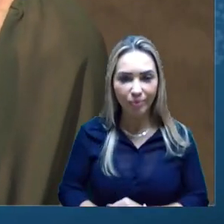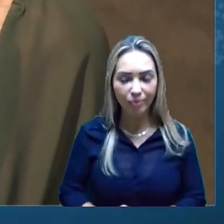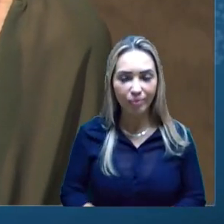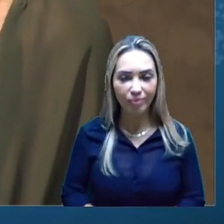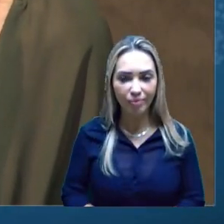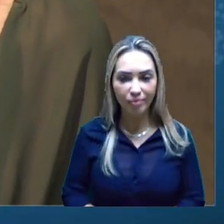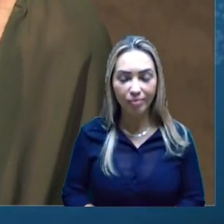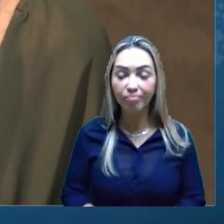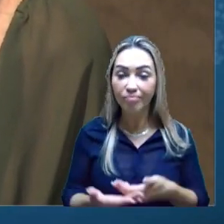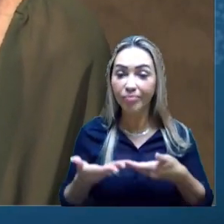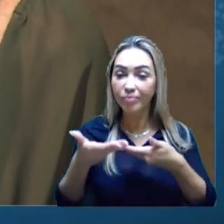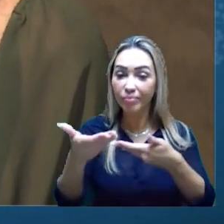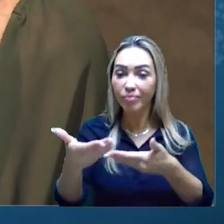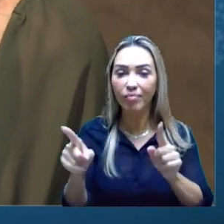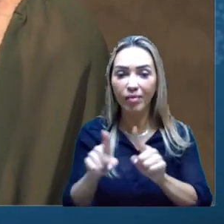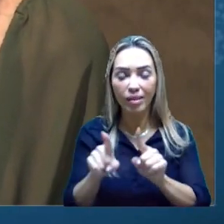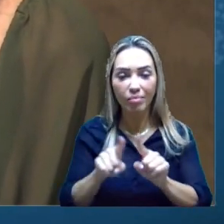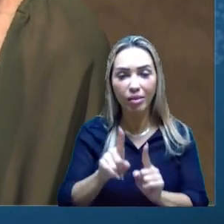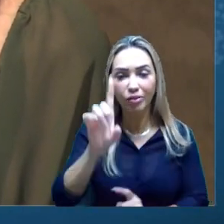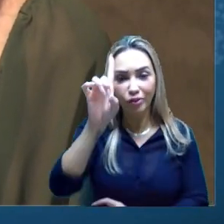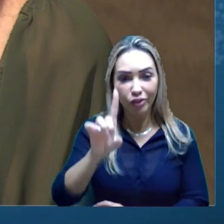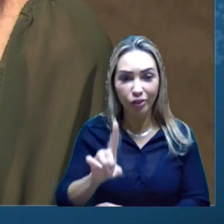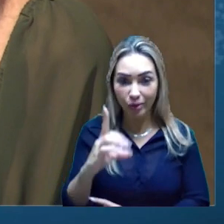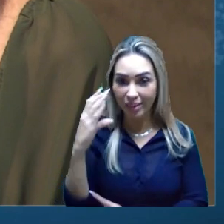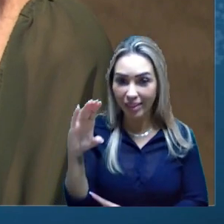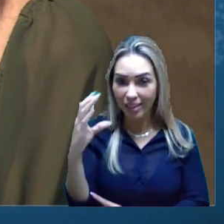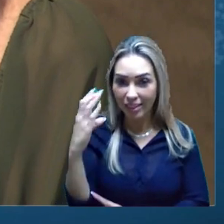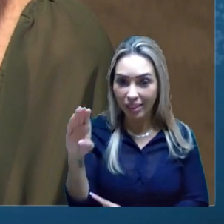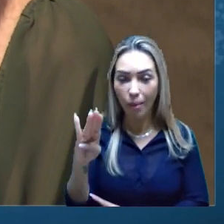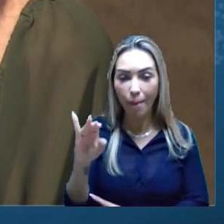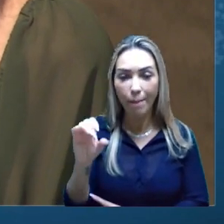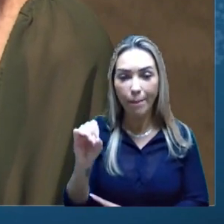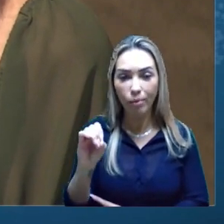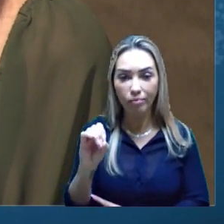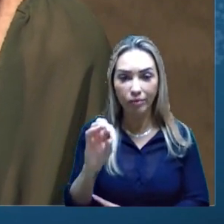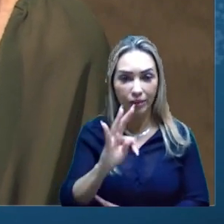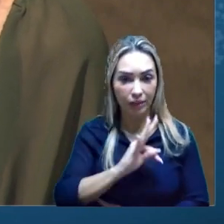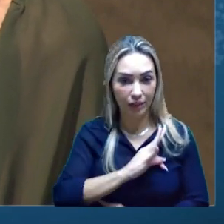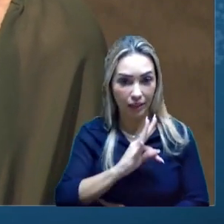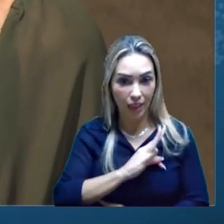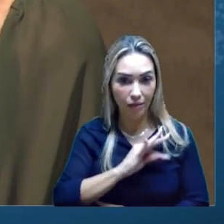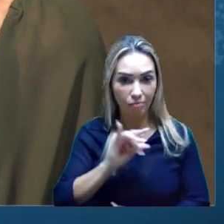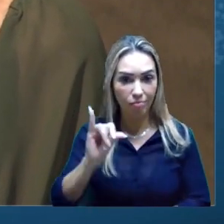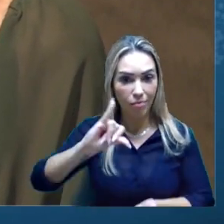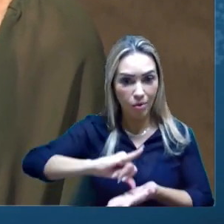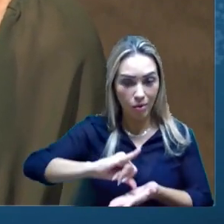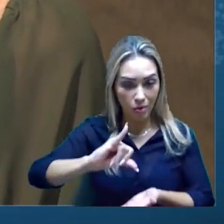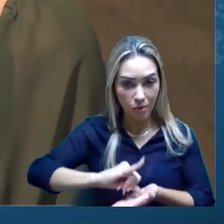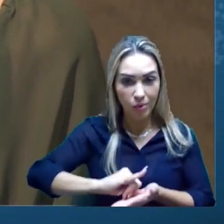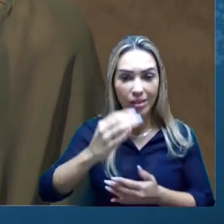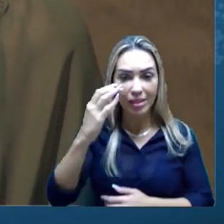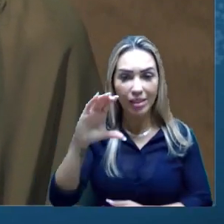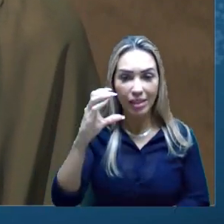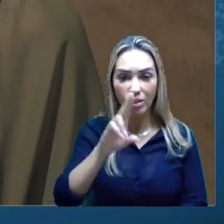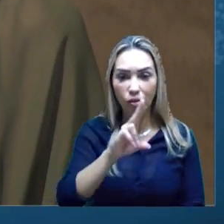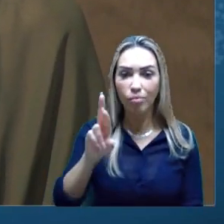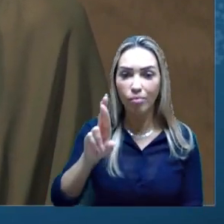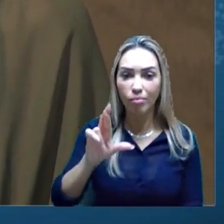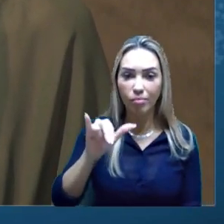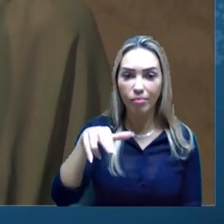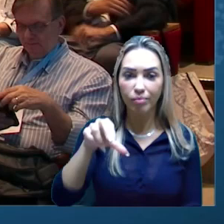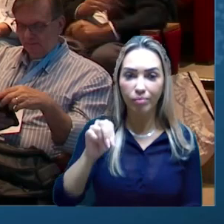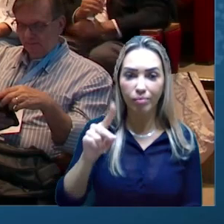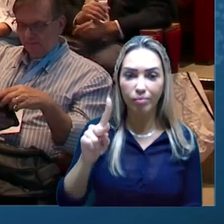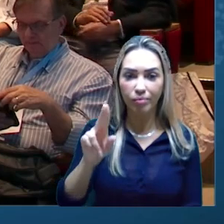Convidamos também o diretor científico do Biotecnopolo de Siena Foundation, Rino Paoli.